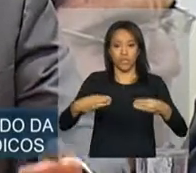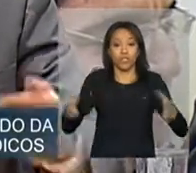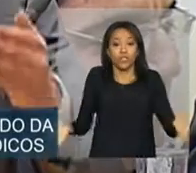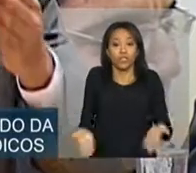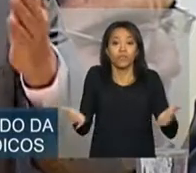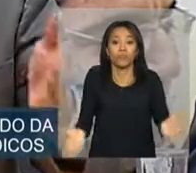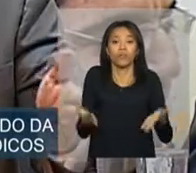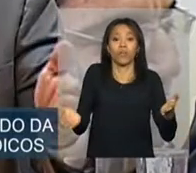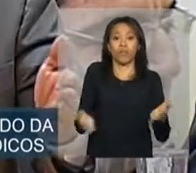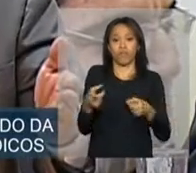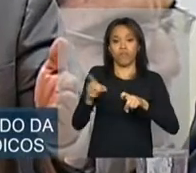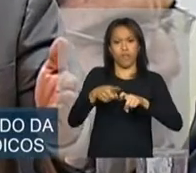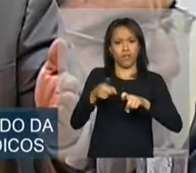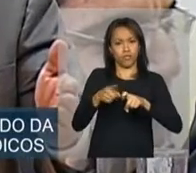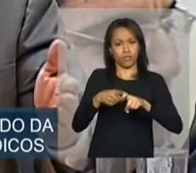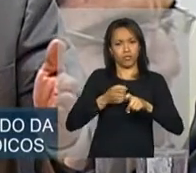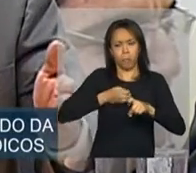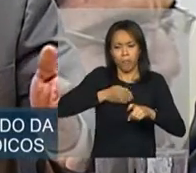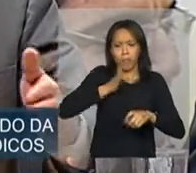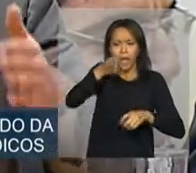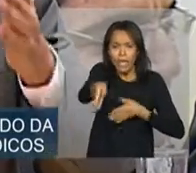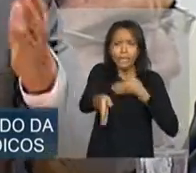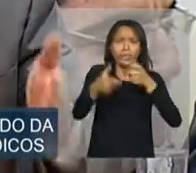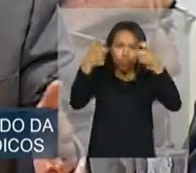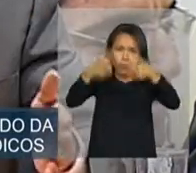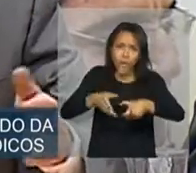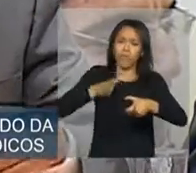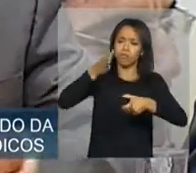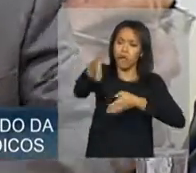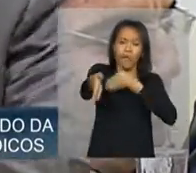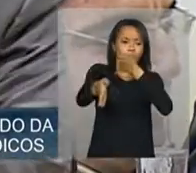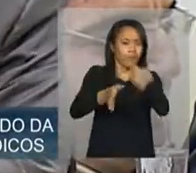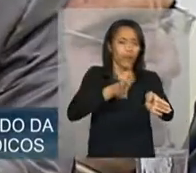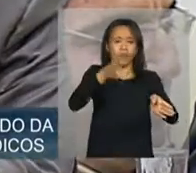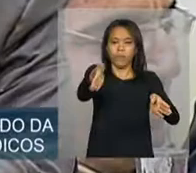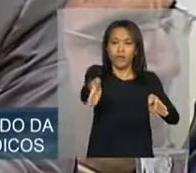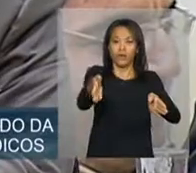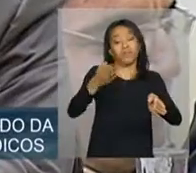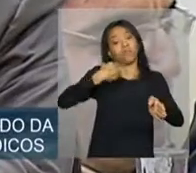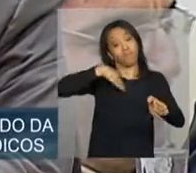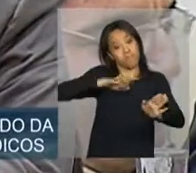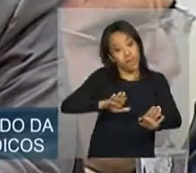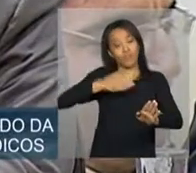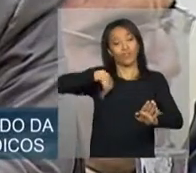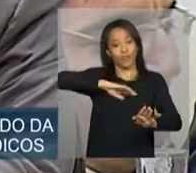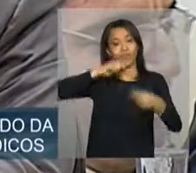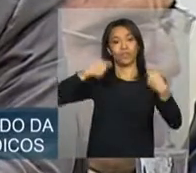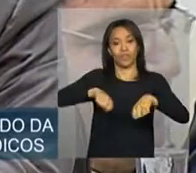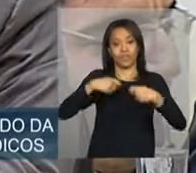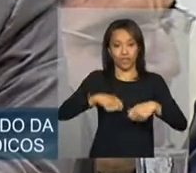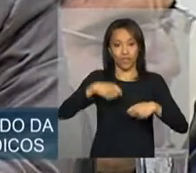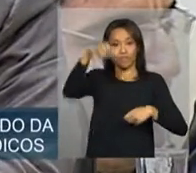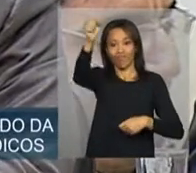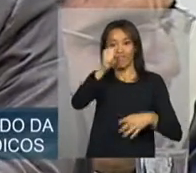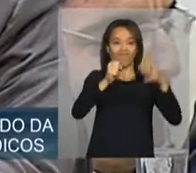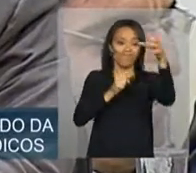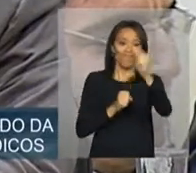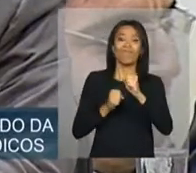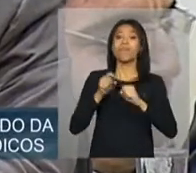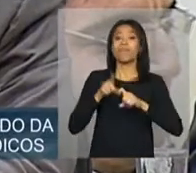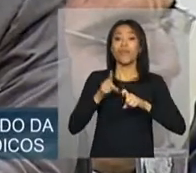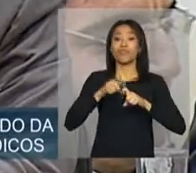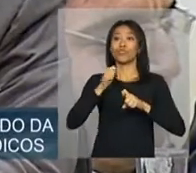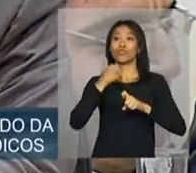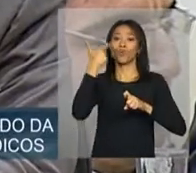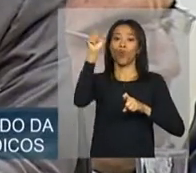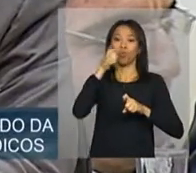médicos para ir para esses para essas regiões mesmo nesse estado nós precisamos trazer médicos de outros países